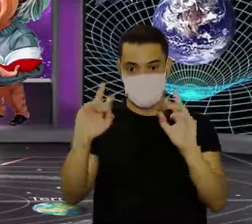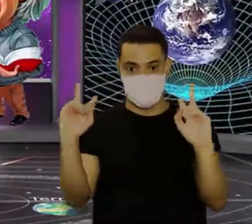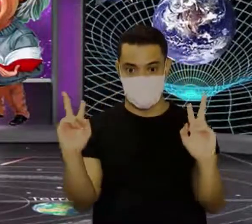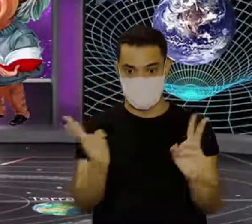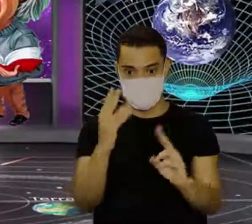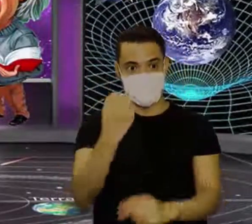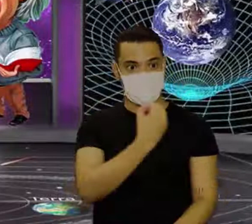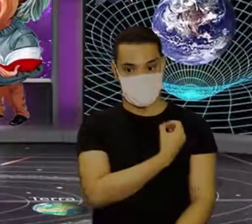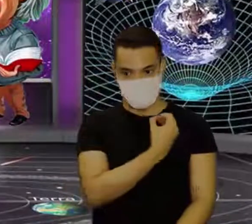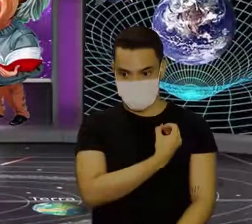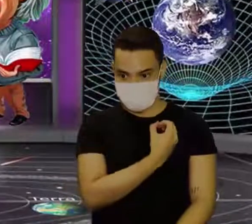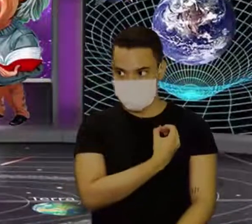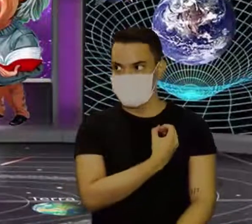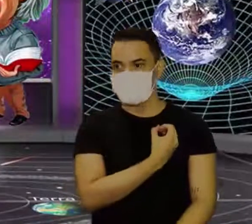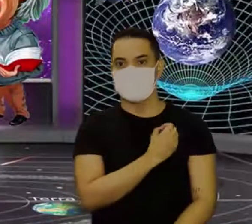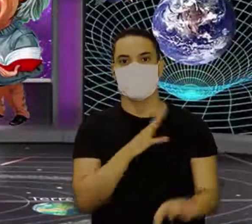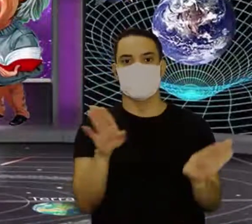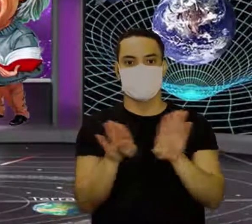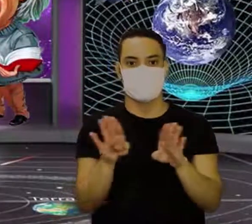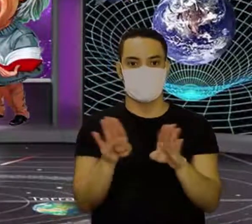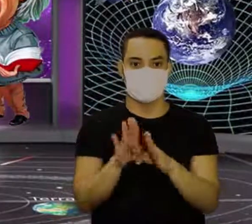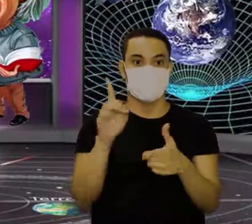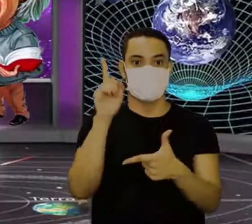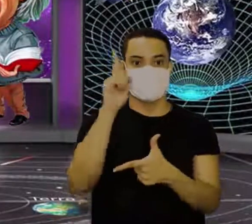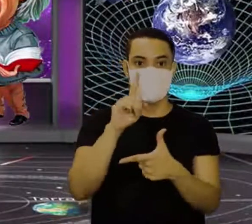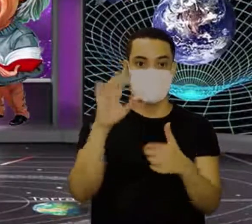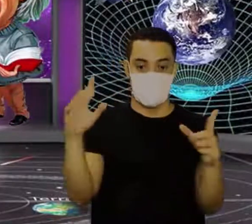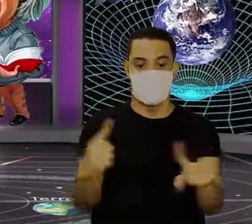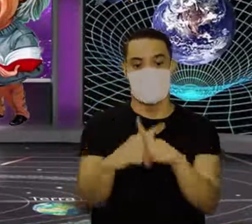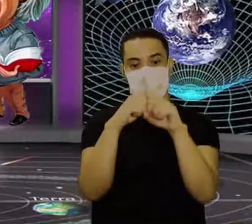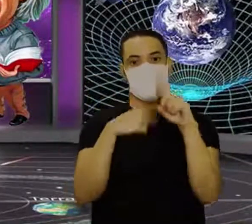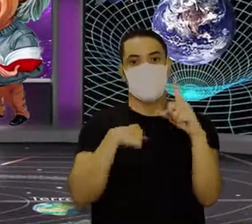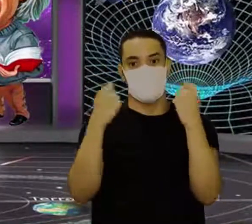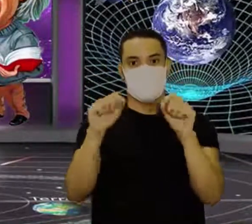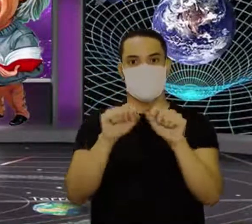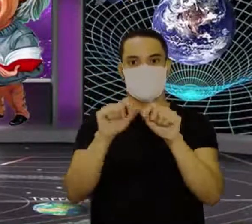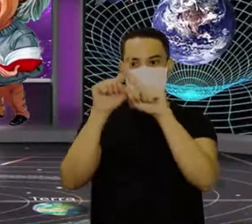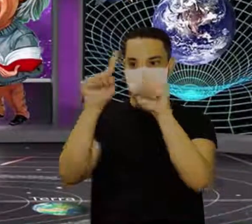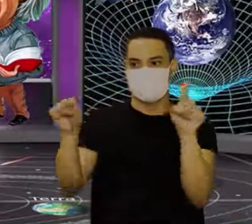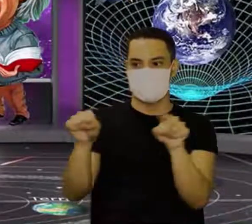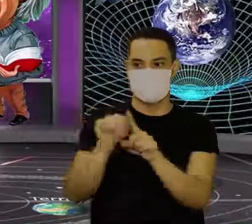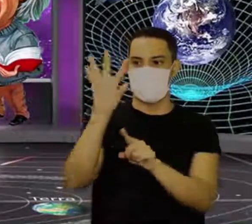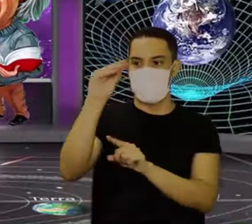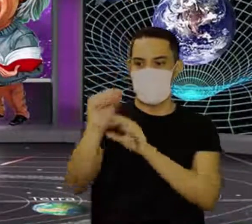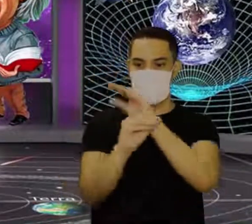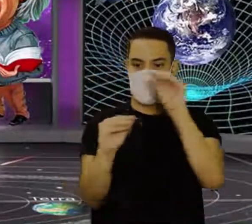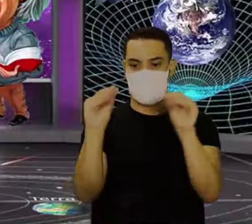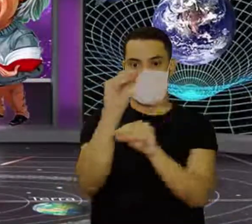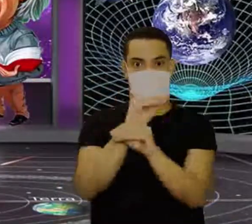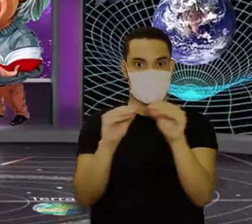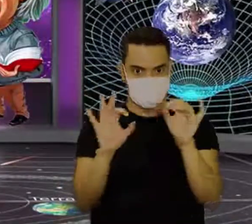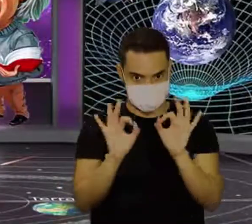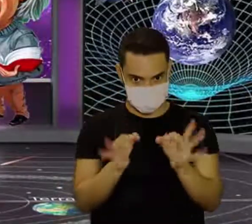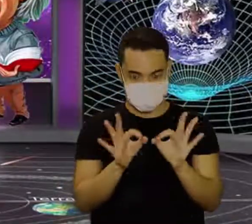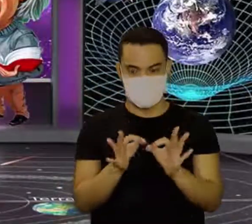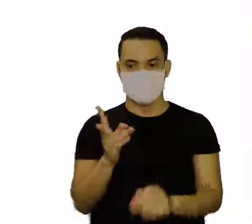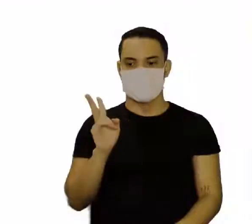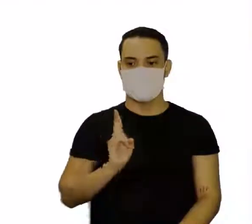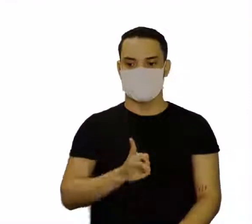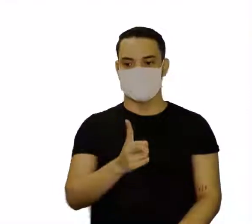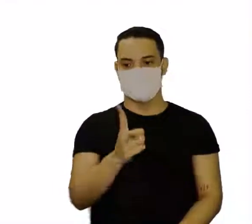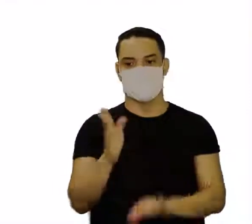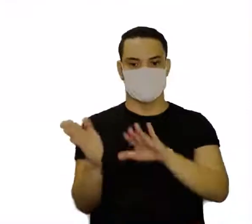igual a 2 multiplicado por outros dois valores, aí eu posso fazer o triângulo, ou a questão do meio, né? Então vamos continuar